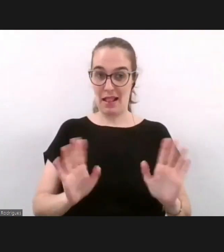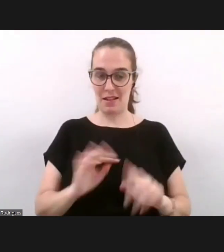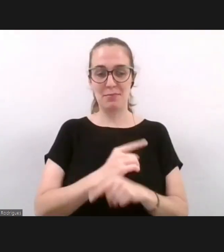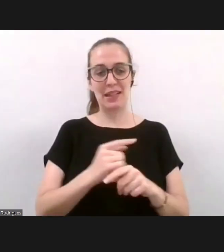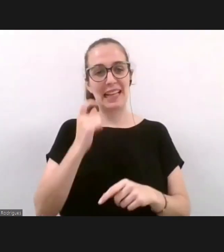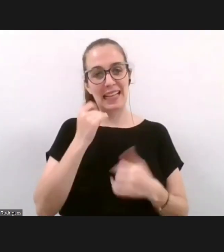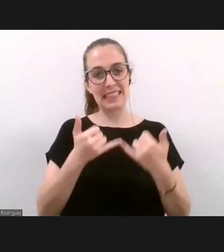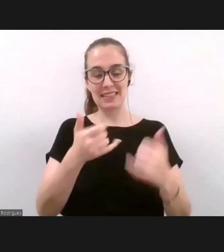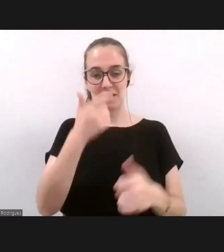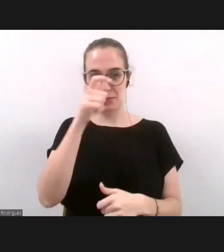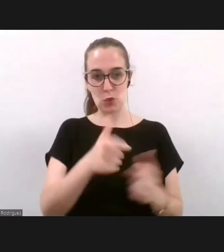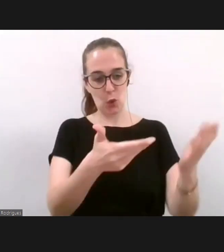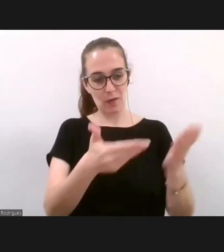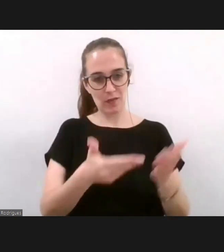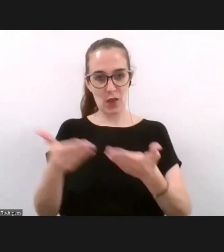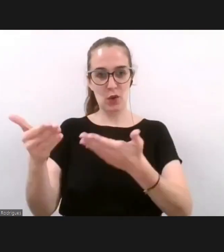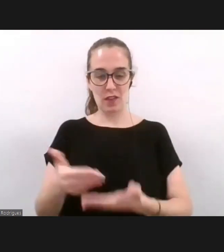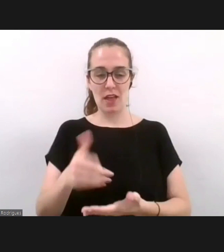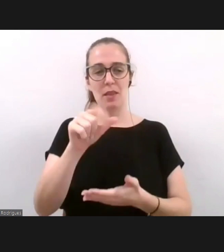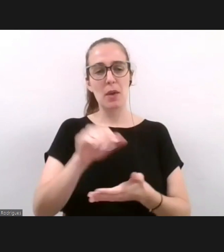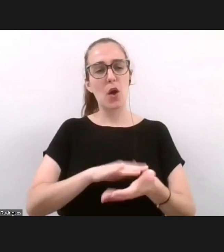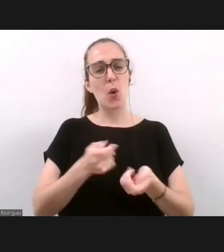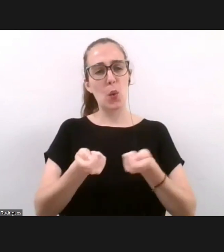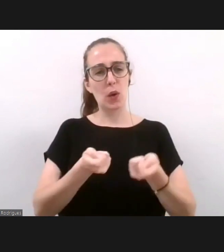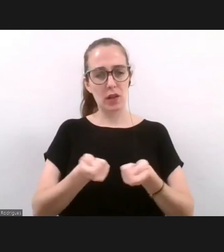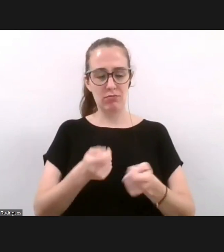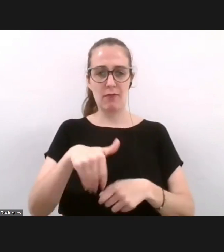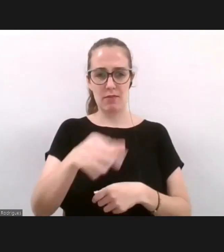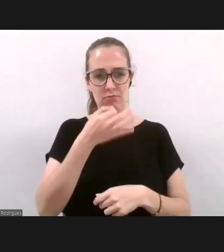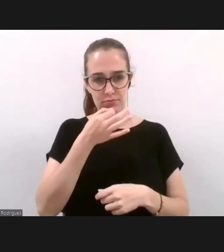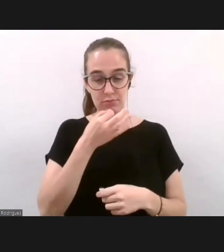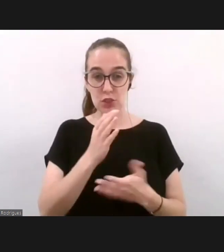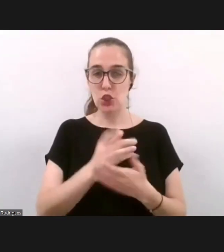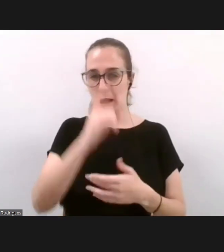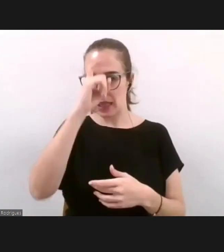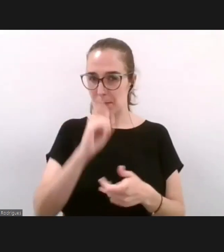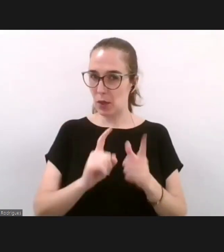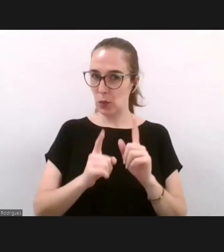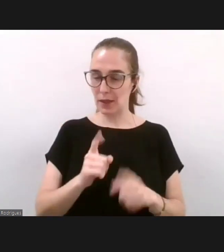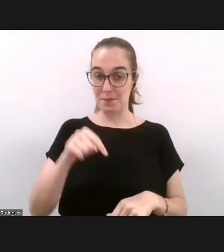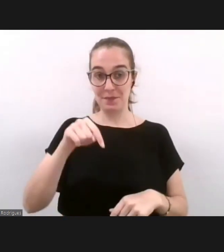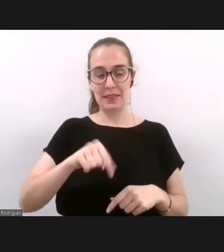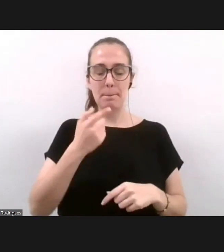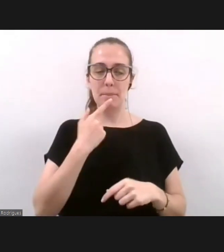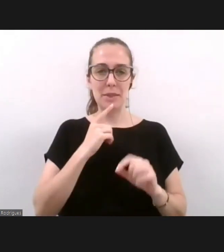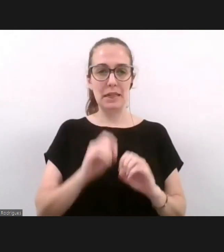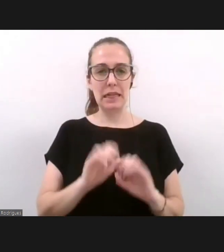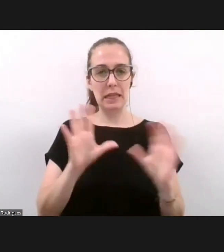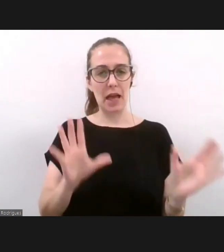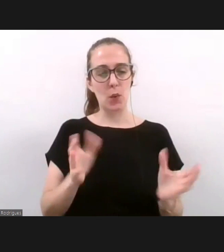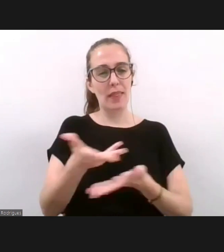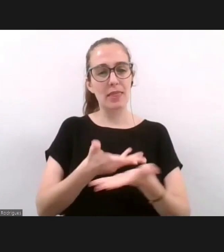nossos oradores convidados e o nosso moderador, mas gostava apenas de lembrar, para percebermos esta interação que